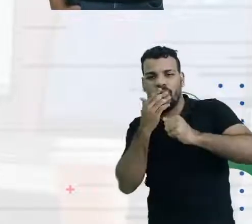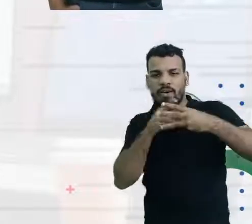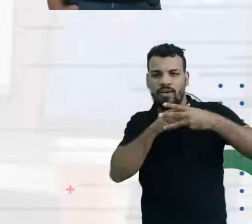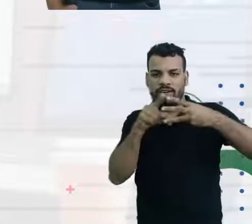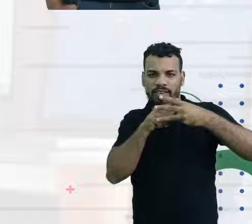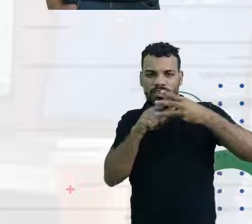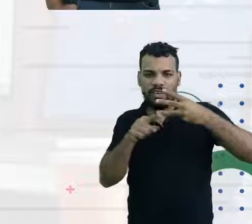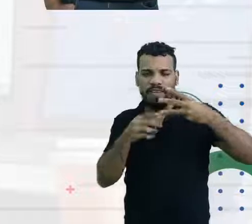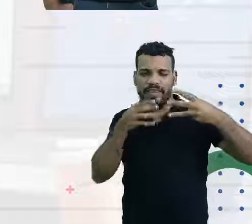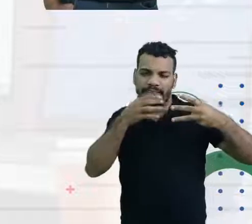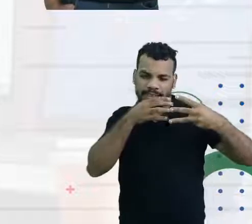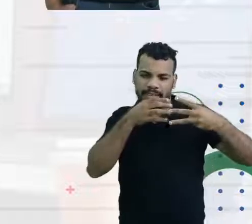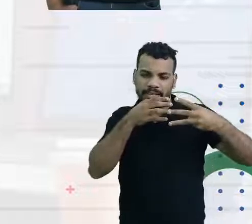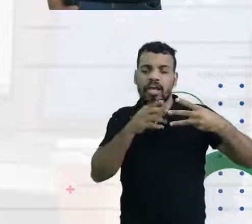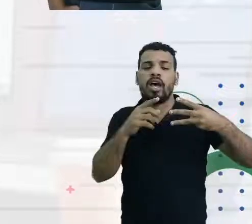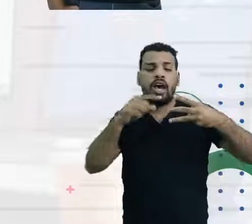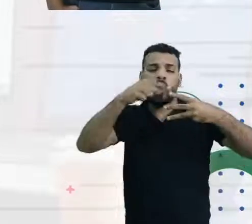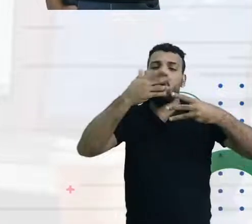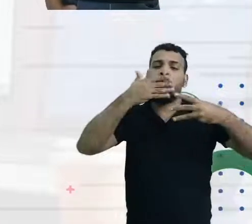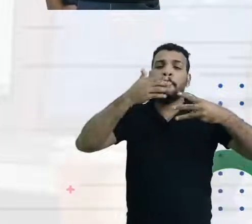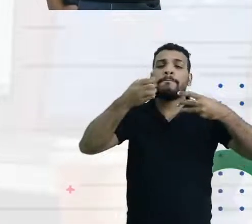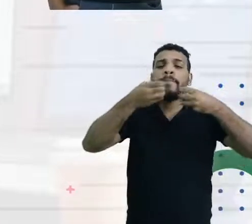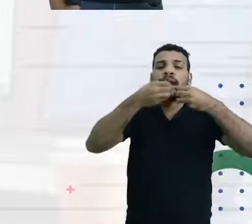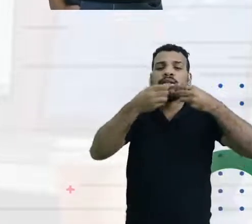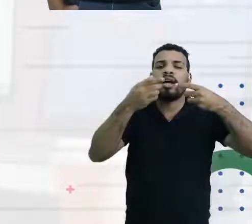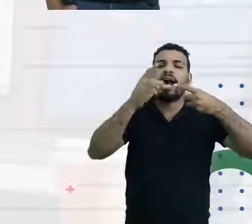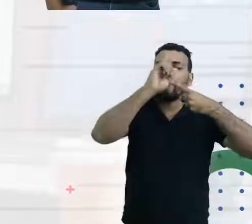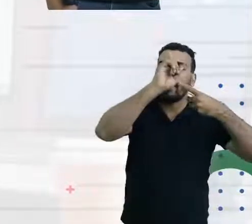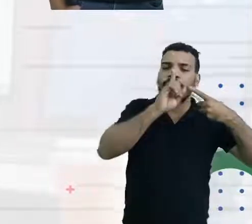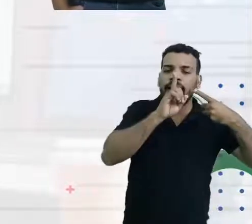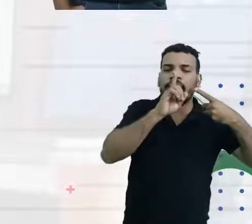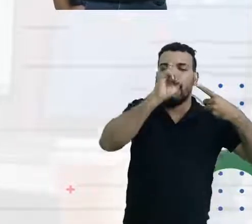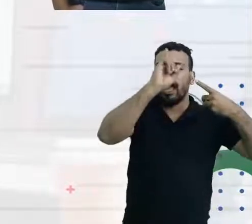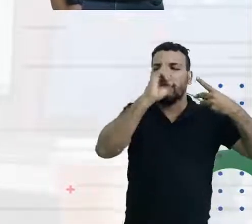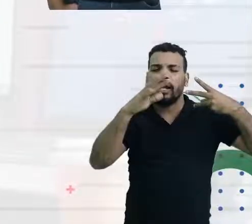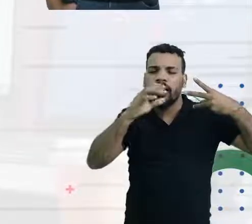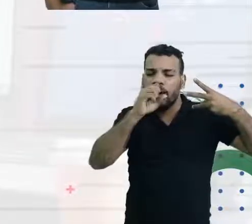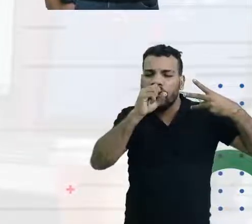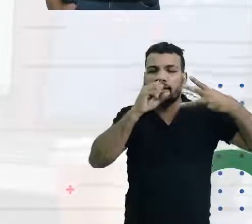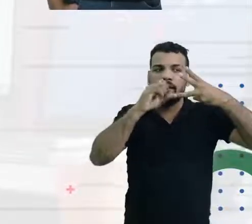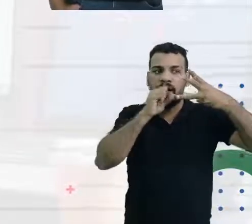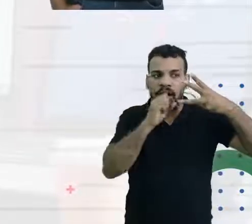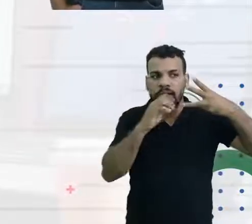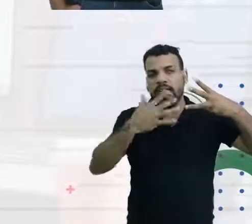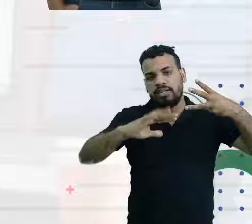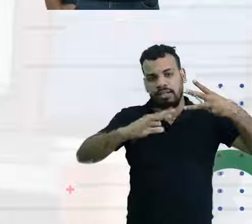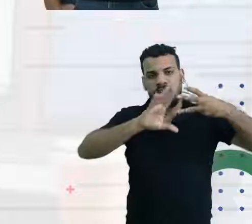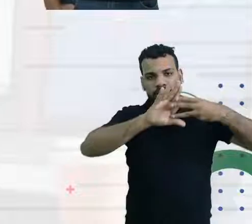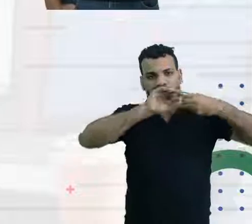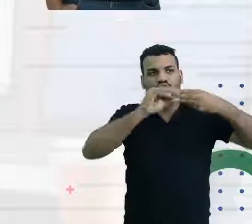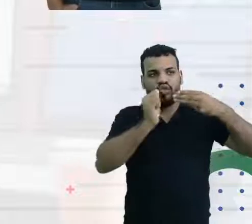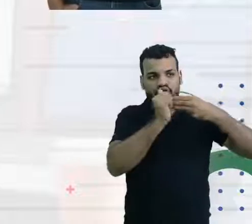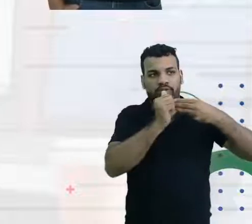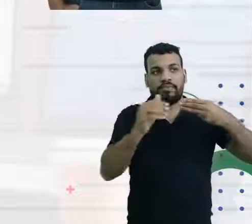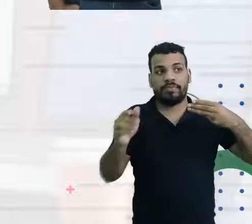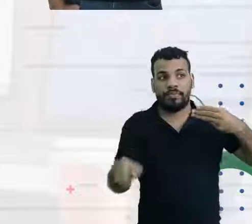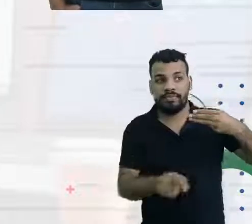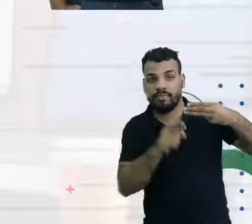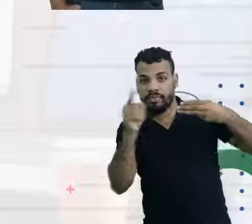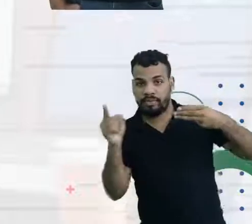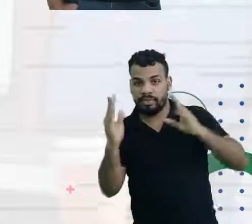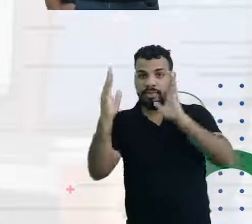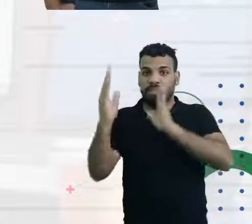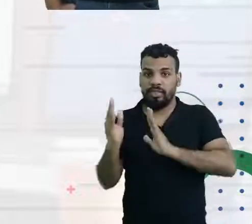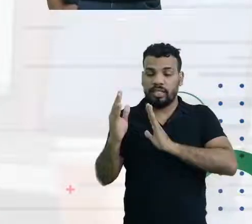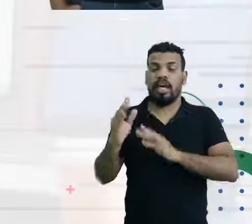mais quente. E na segunda imagem, ela usa cores complementares para criar esse